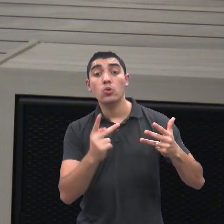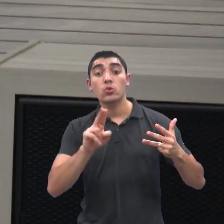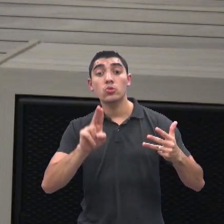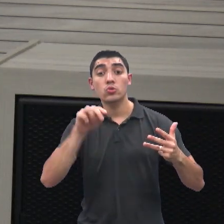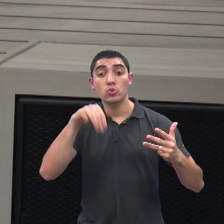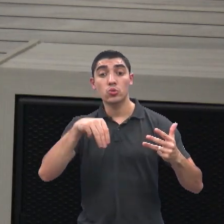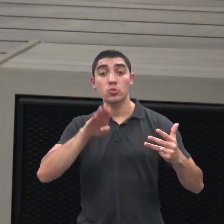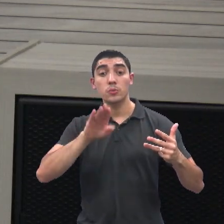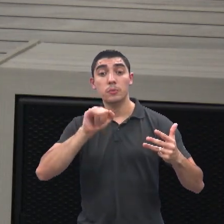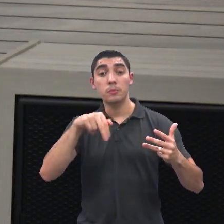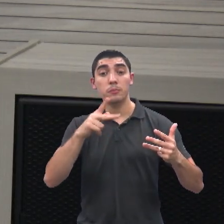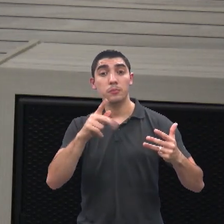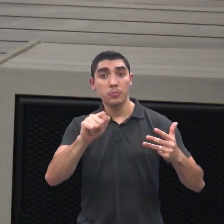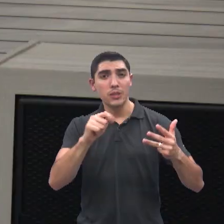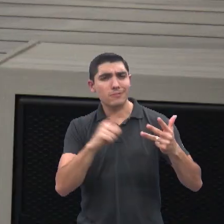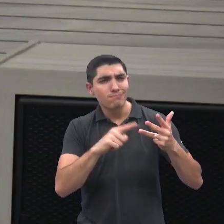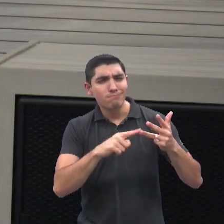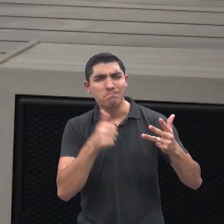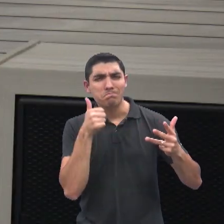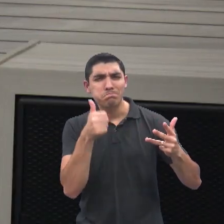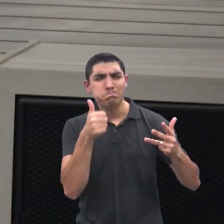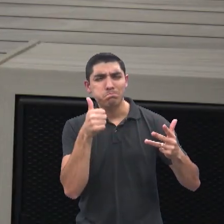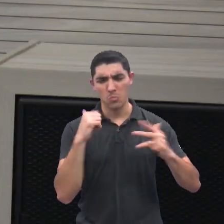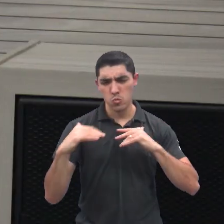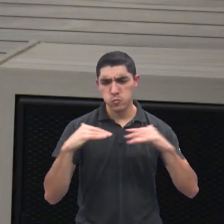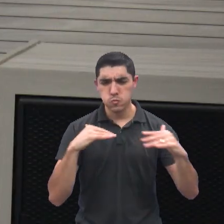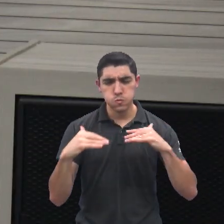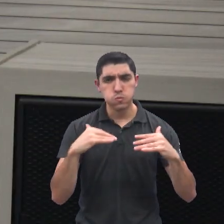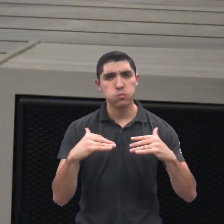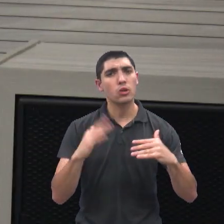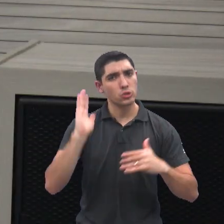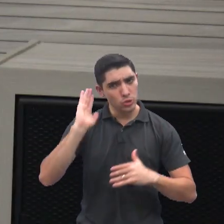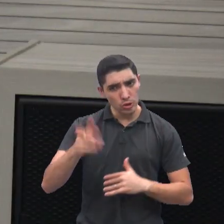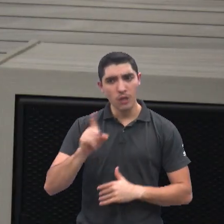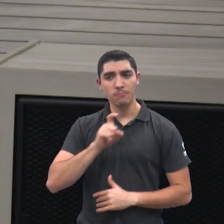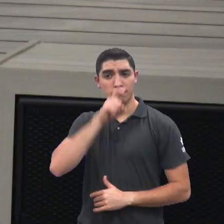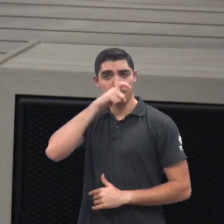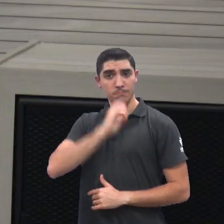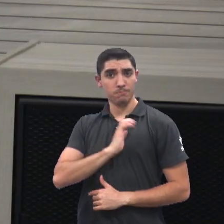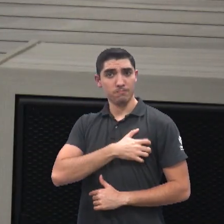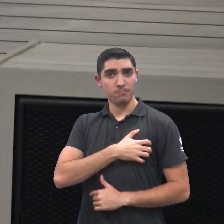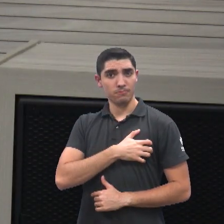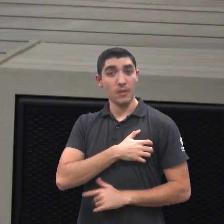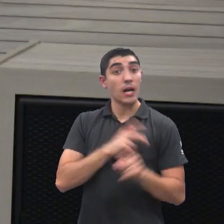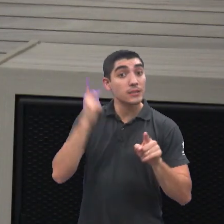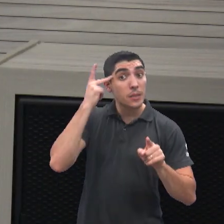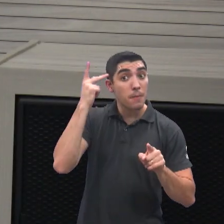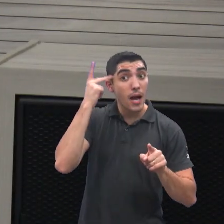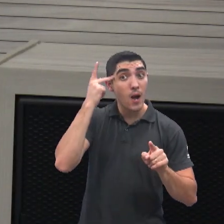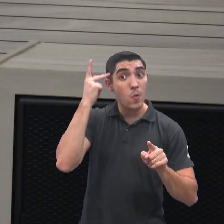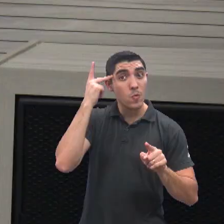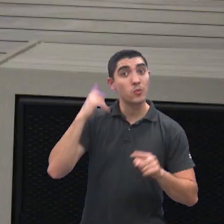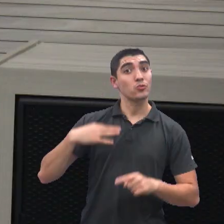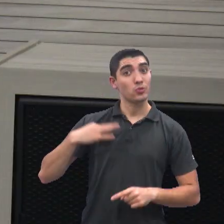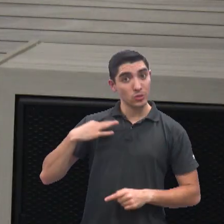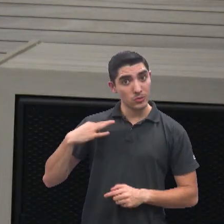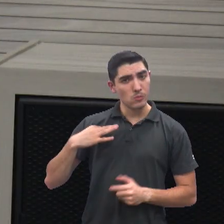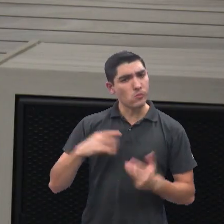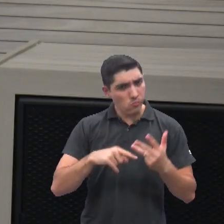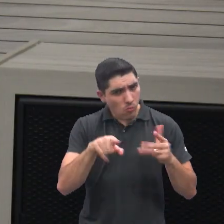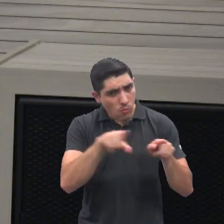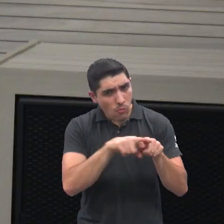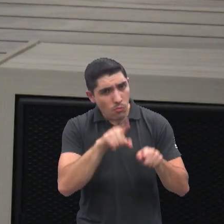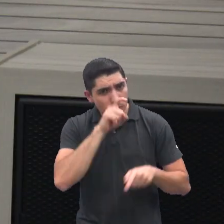presidente. Craque, jogou no São José também, São Paulo. Jogou também? Então é